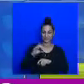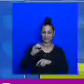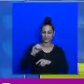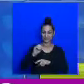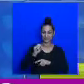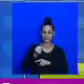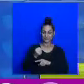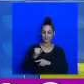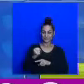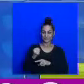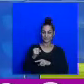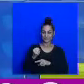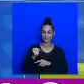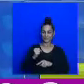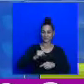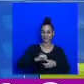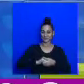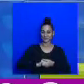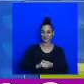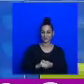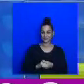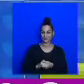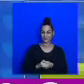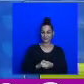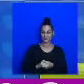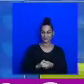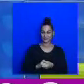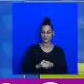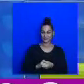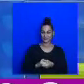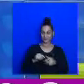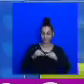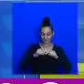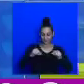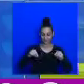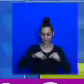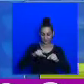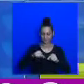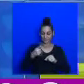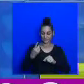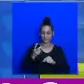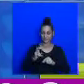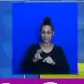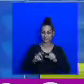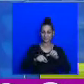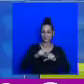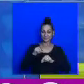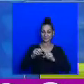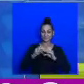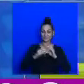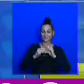número 08. Cinza, 08. E as 15 dezenas sorteadas no concurso